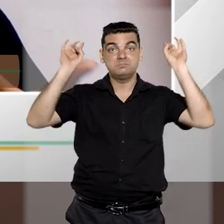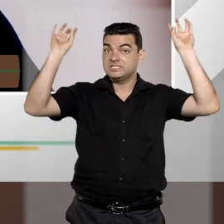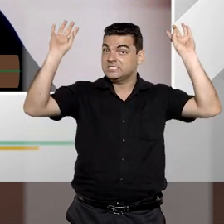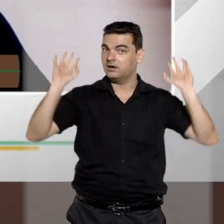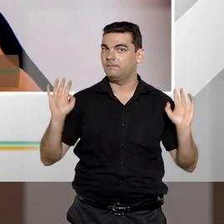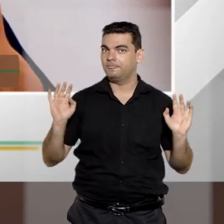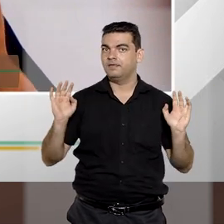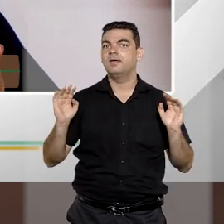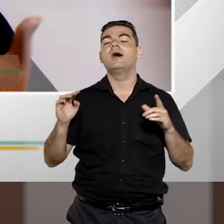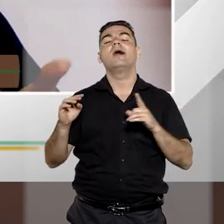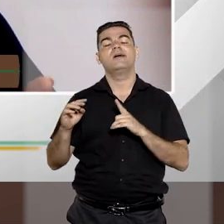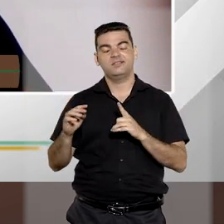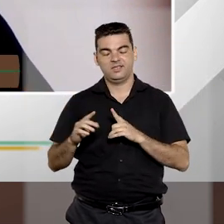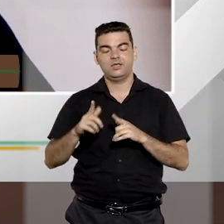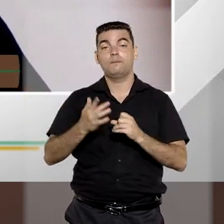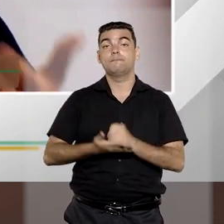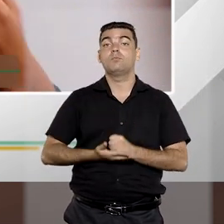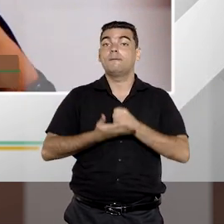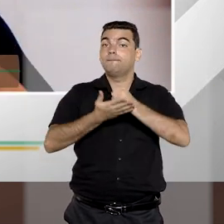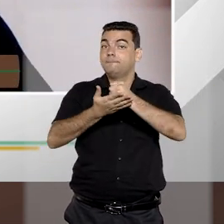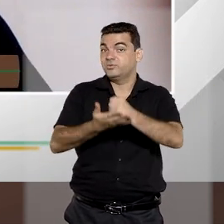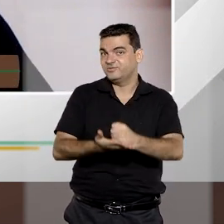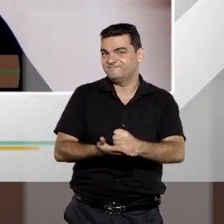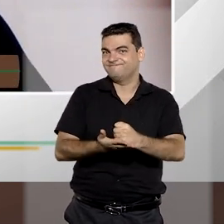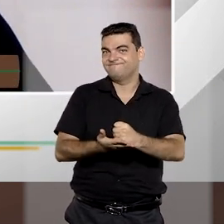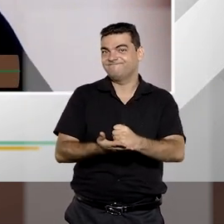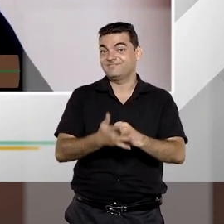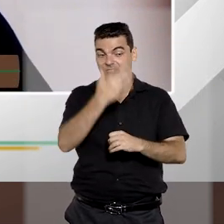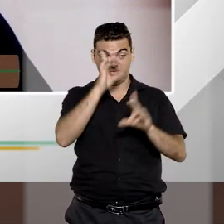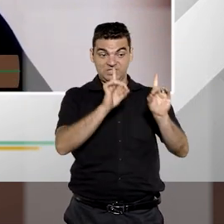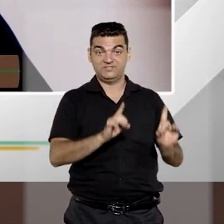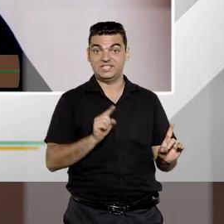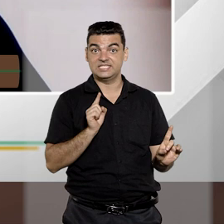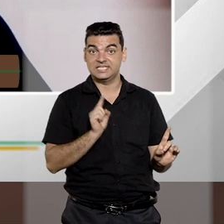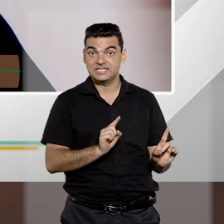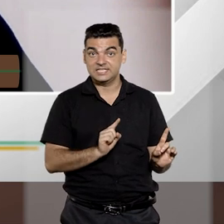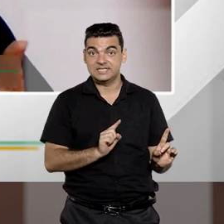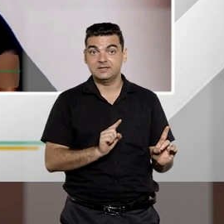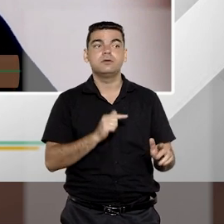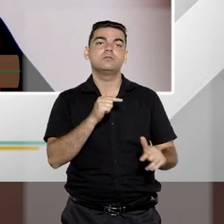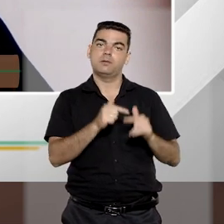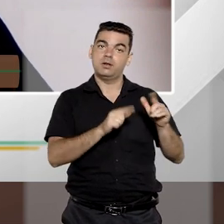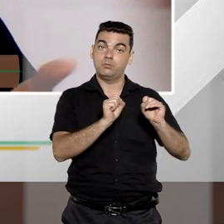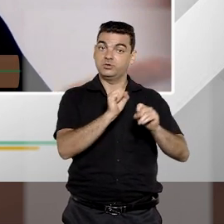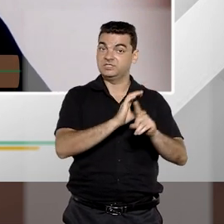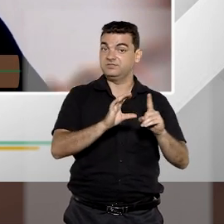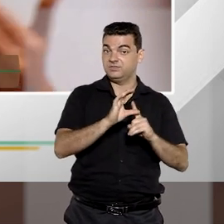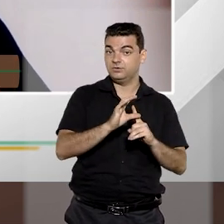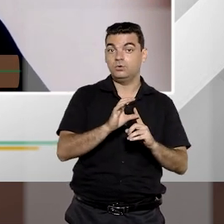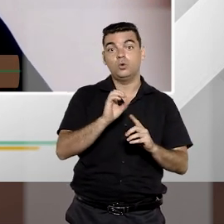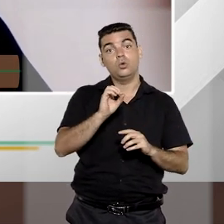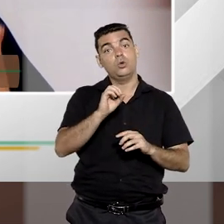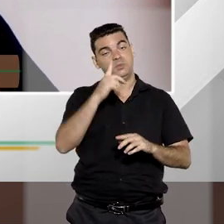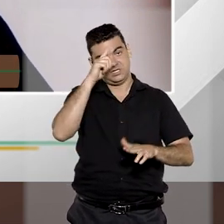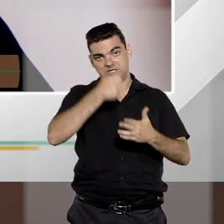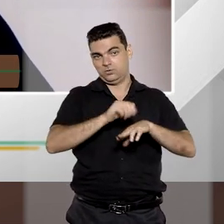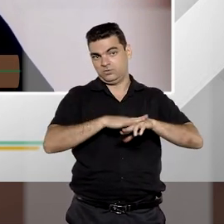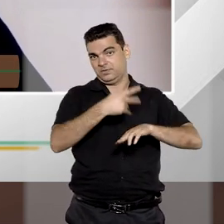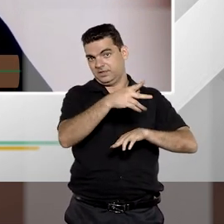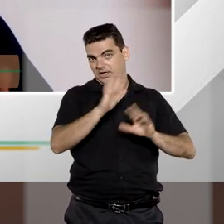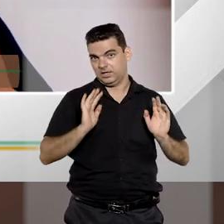existe uma outra via assistencial de que uma pessoa com deficiência ela possa atuar na vida civil, que é a tomada de